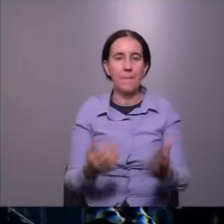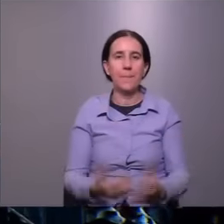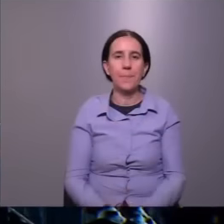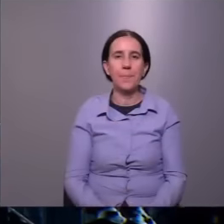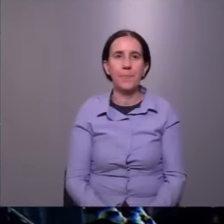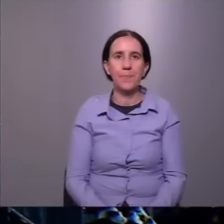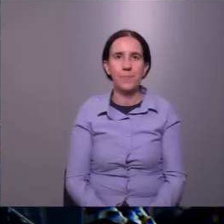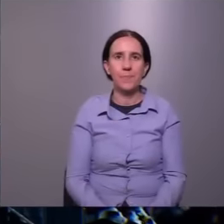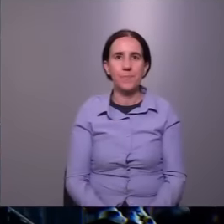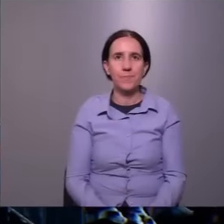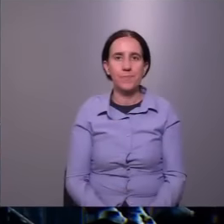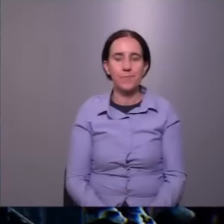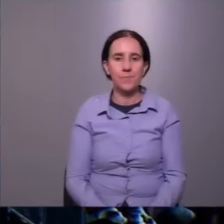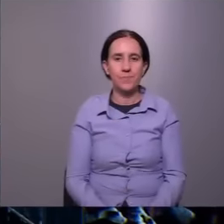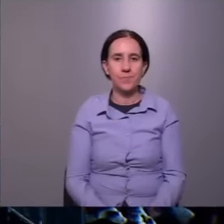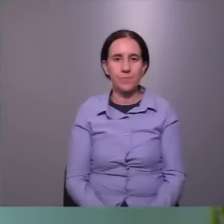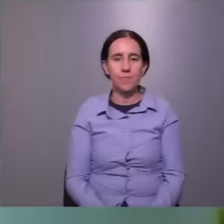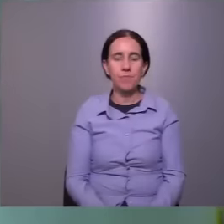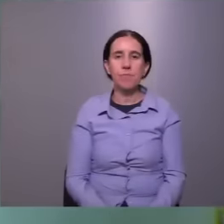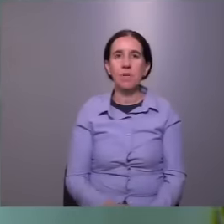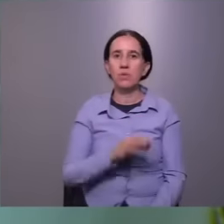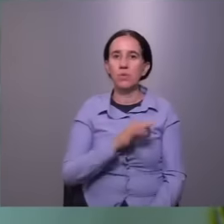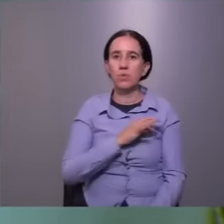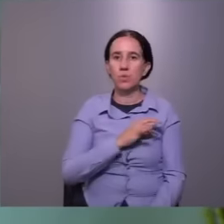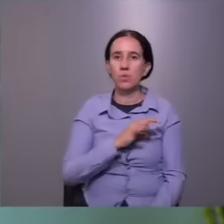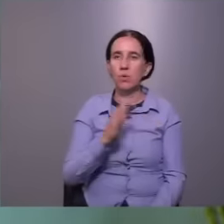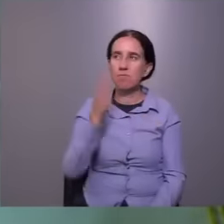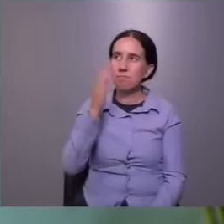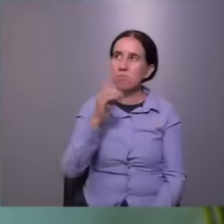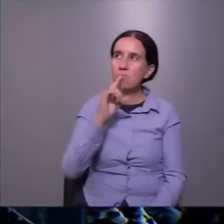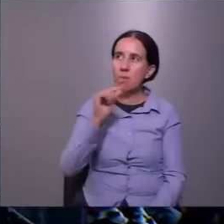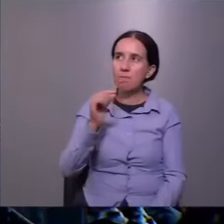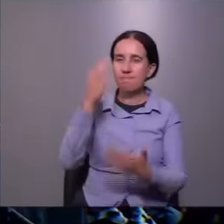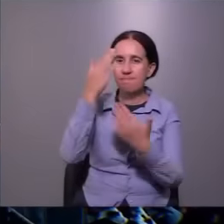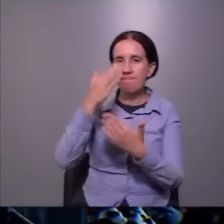vobiscum. Et spiritu tuo.